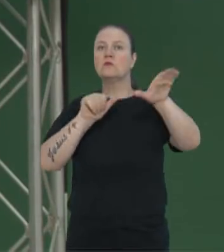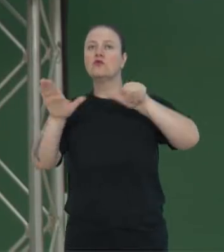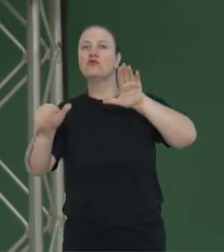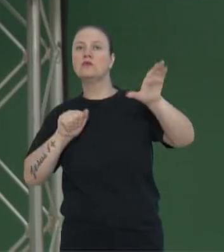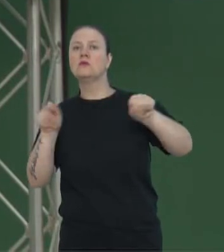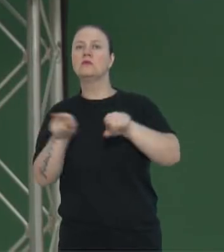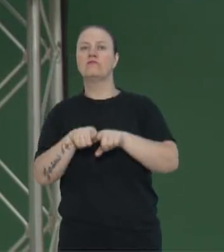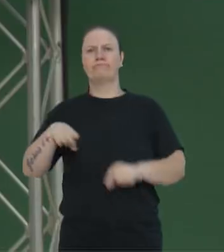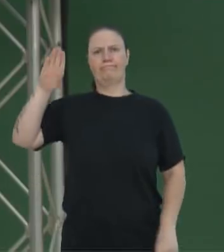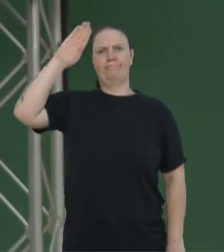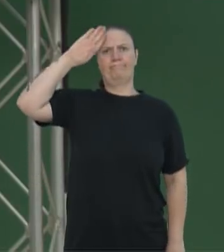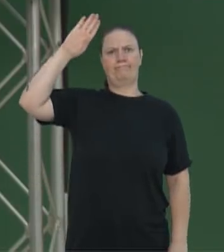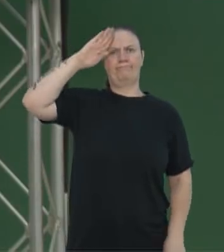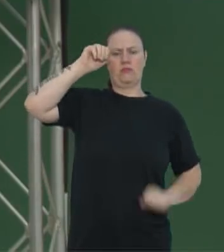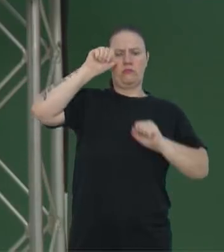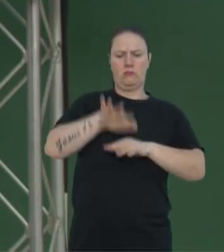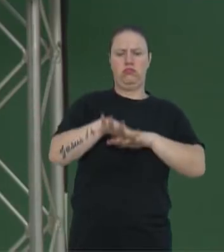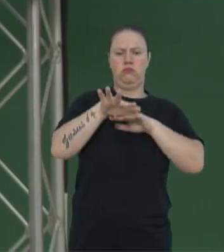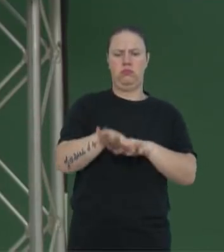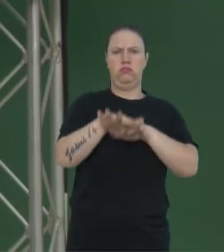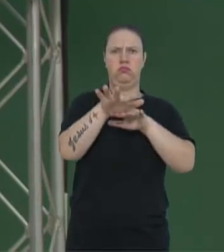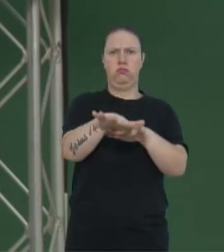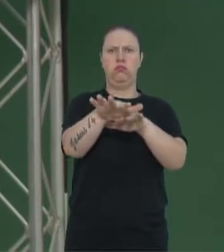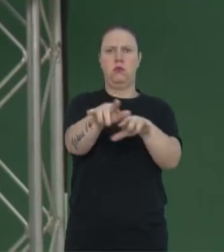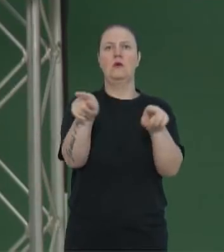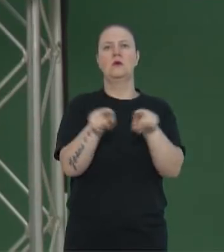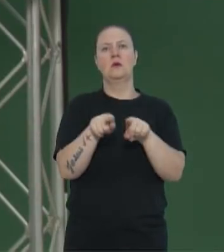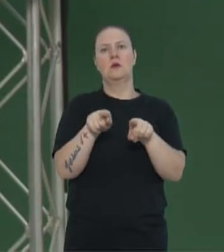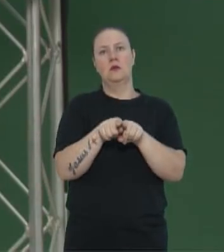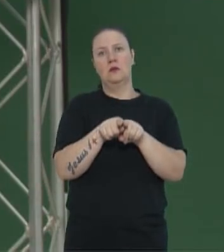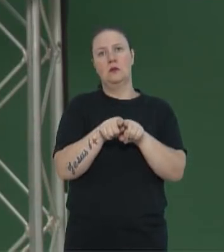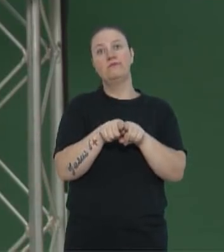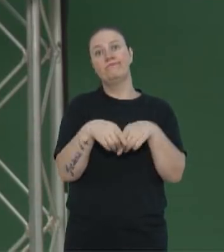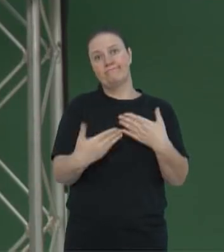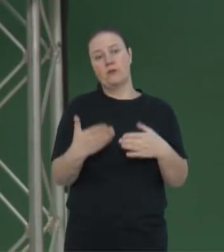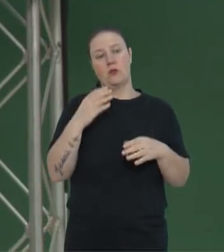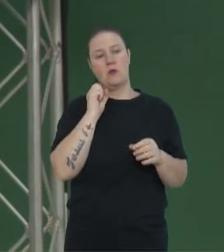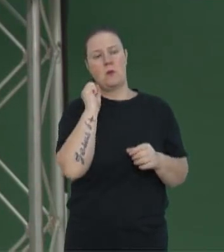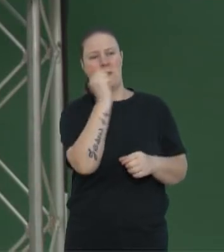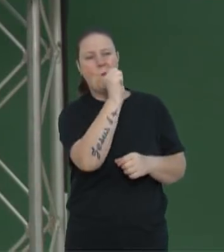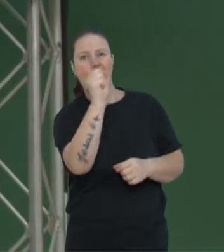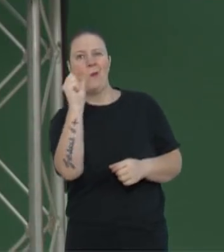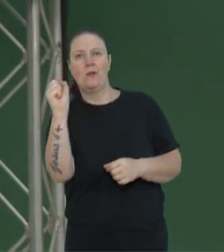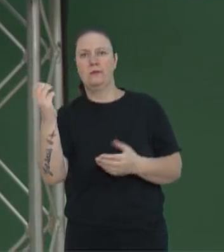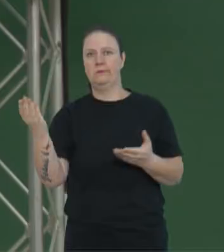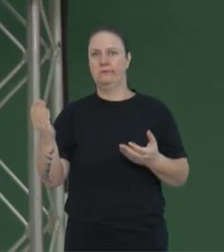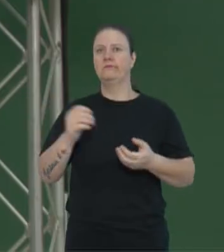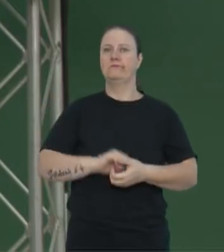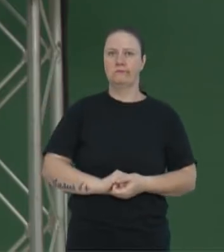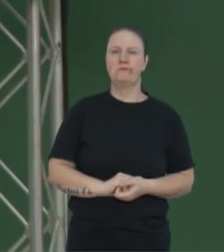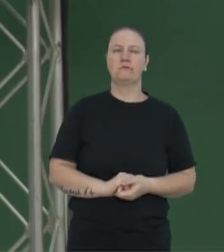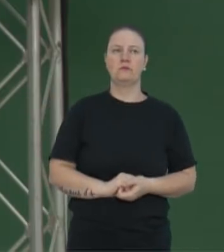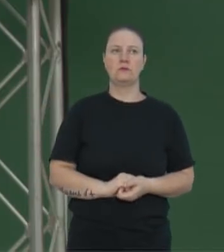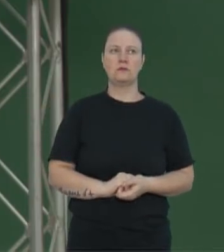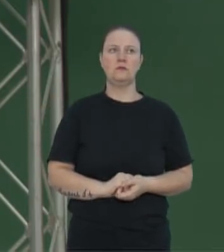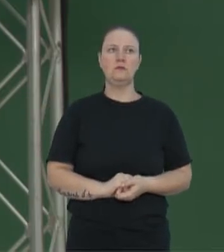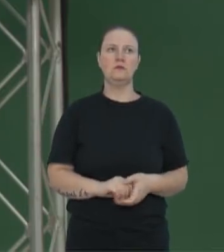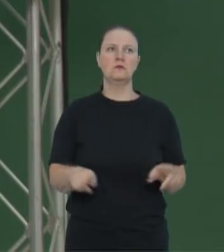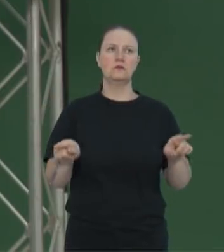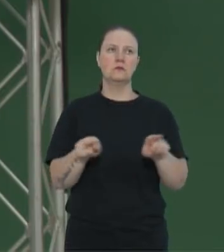soldados, né, na guerra, como instrumentos de matar também. Lembrando, sociedade e produção industrial,